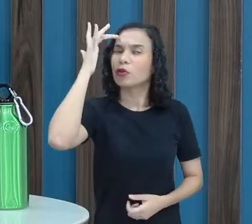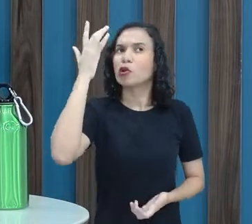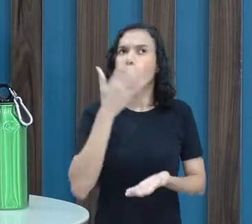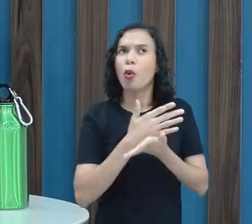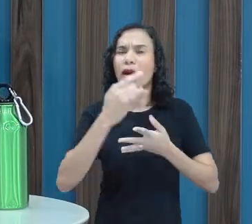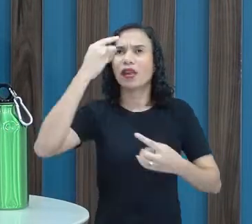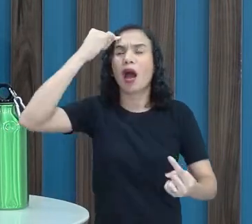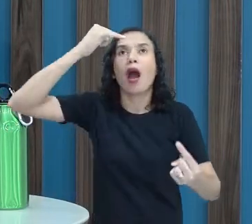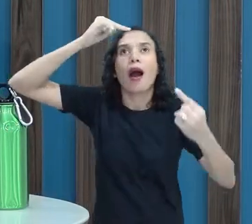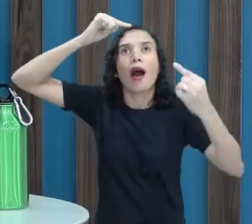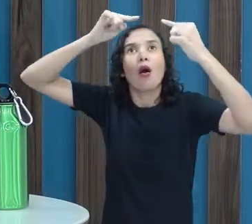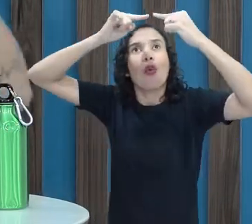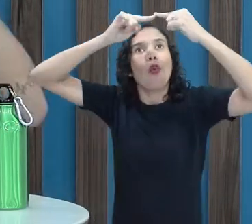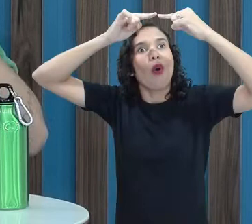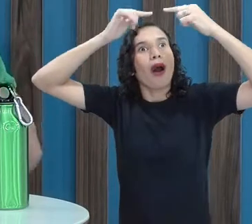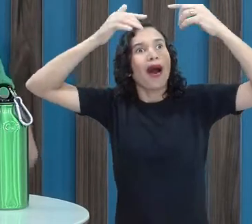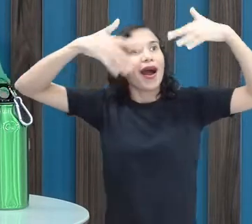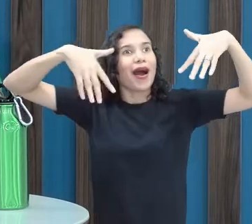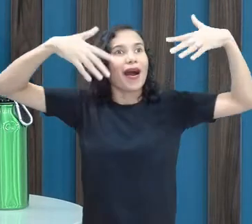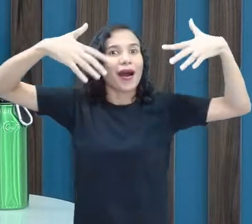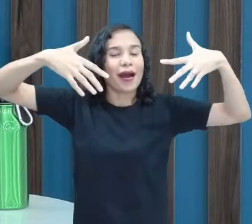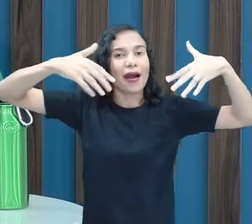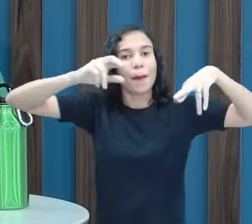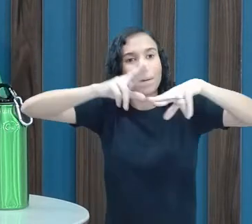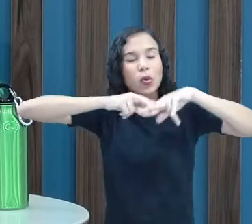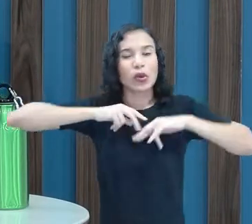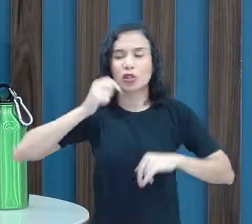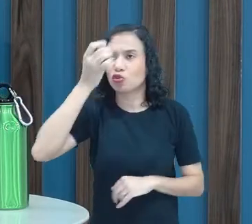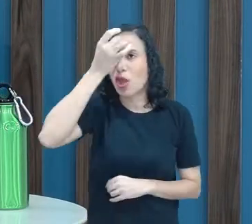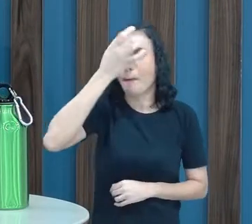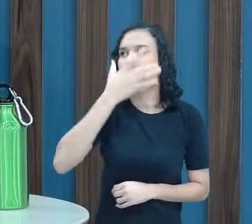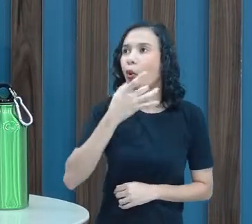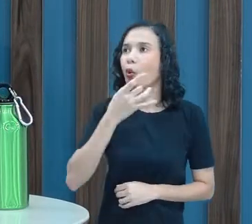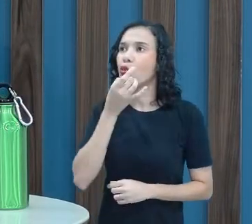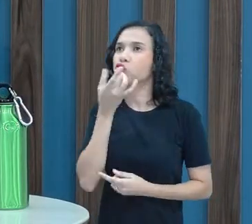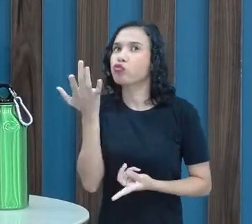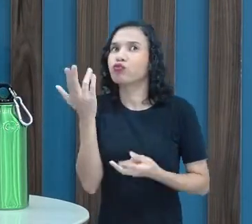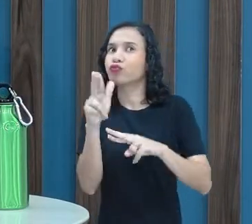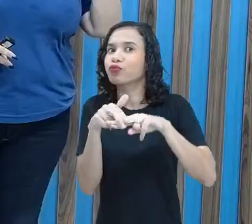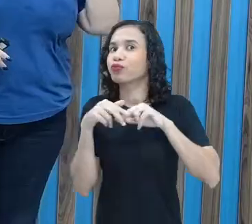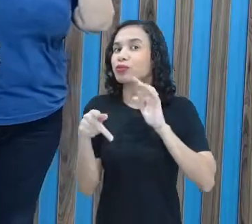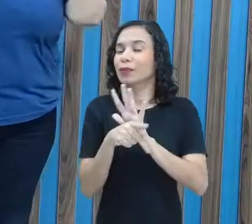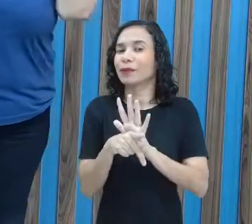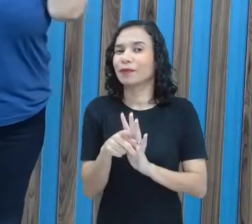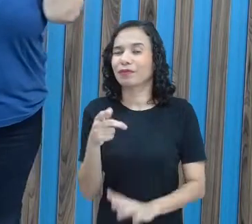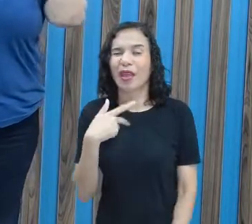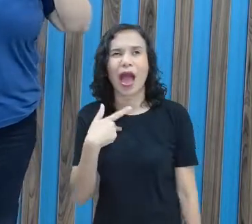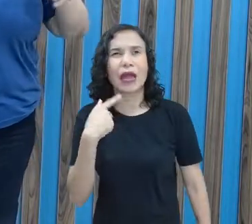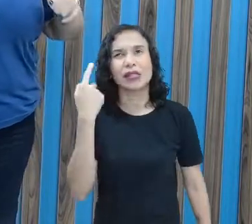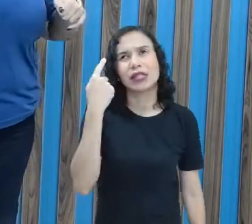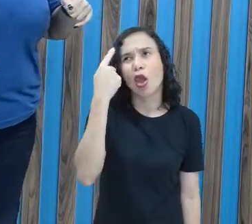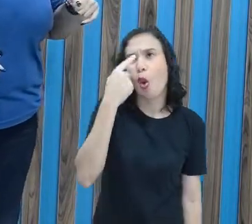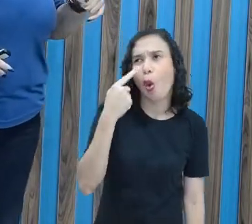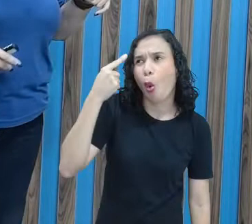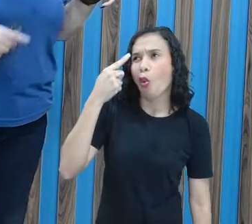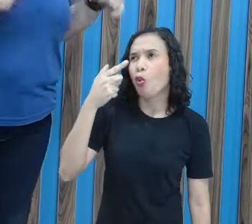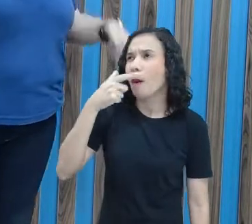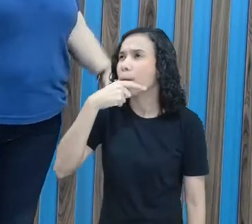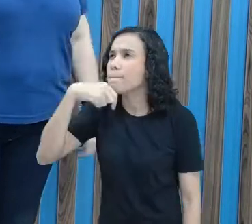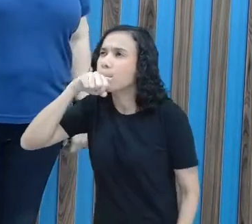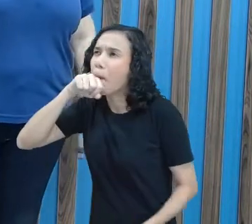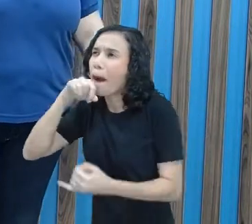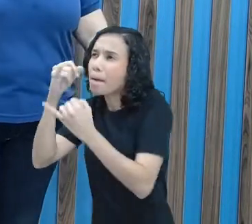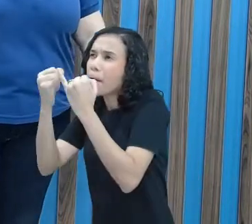fazer sentido, né? A sua aparência, as suas características. Ah, mas eu puxei esse olho aqui do meu pai,